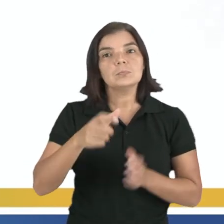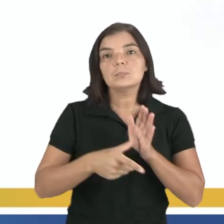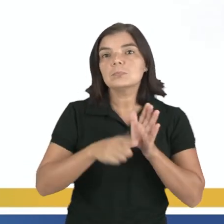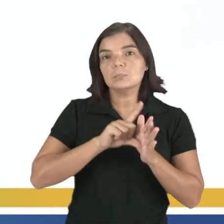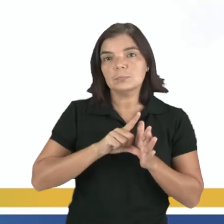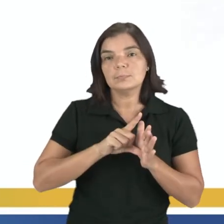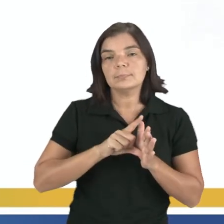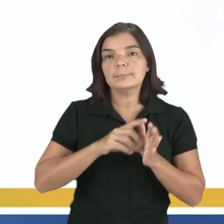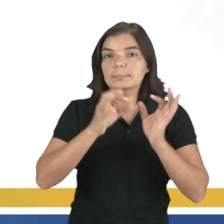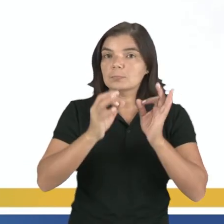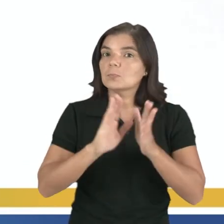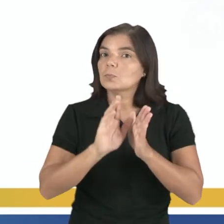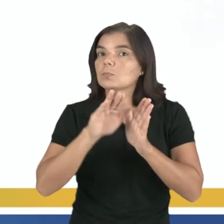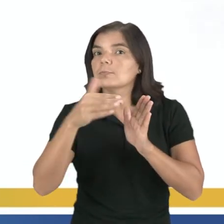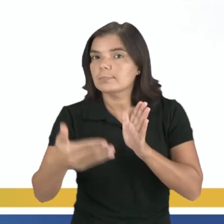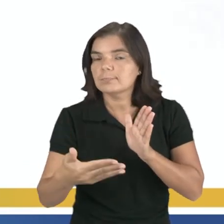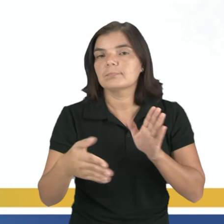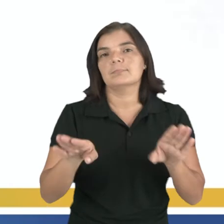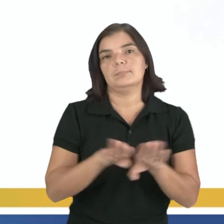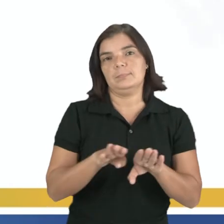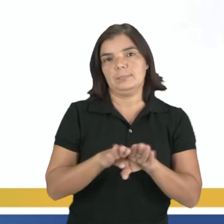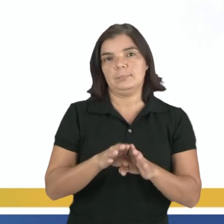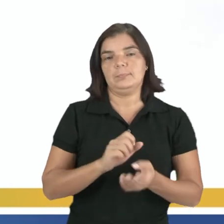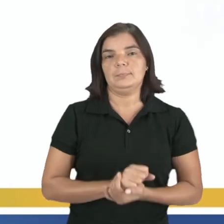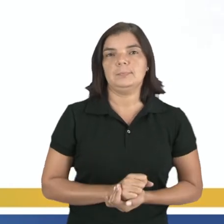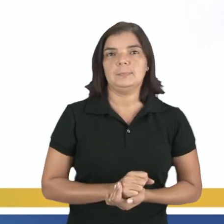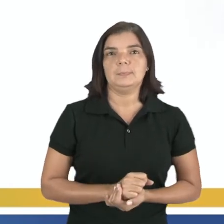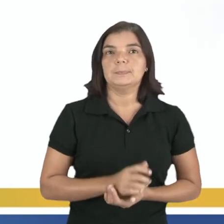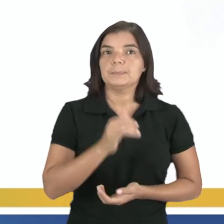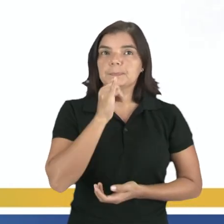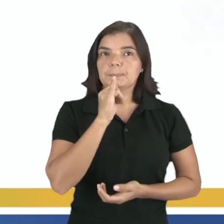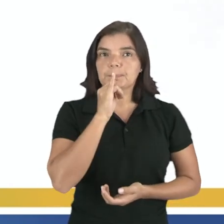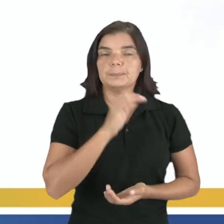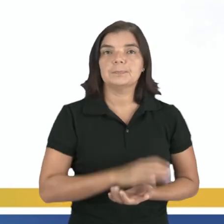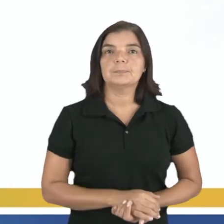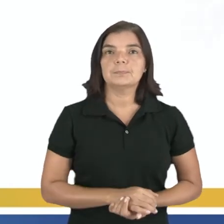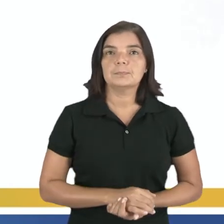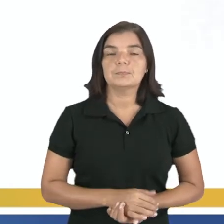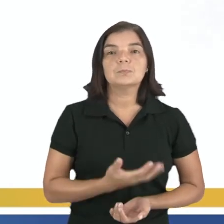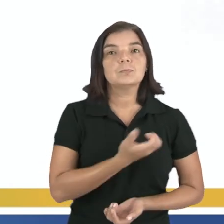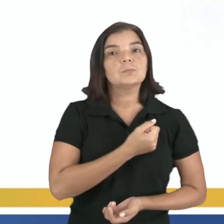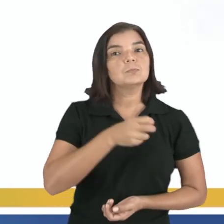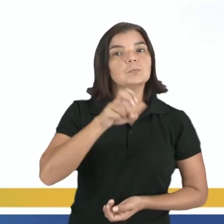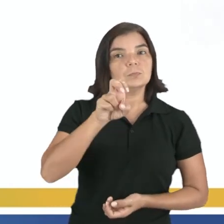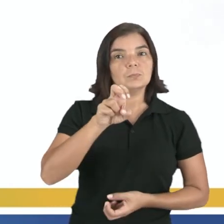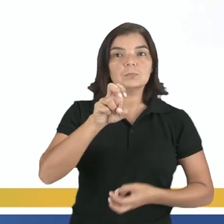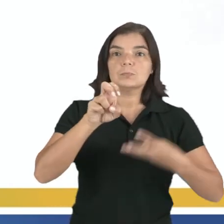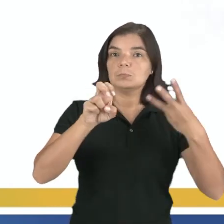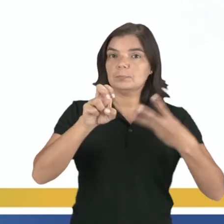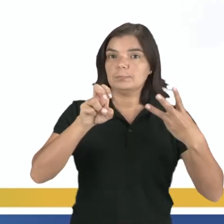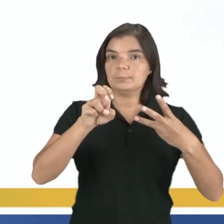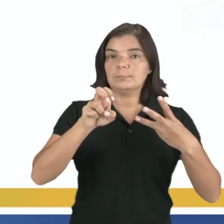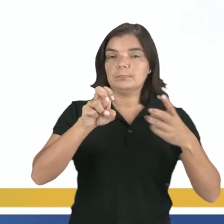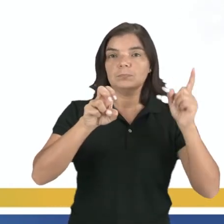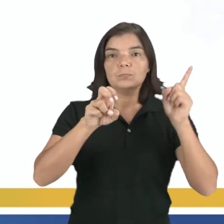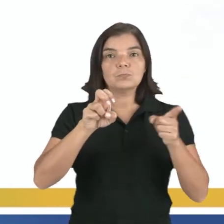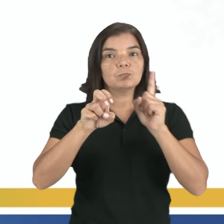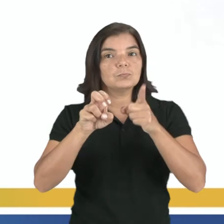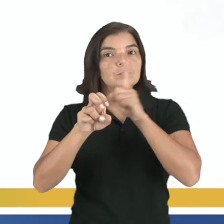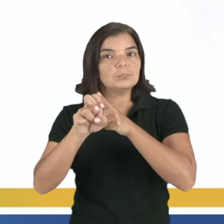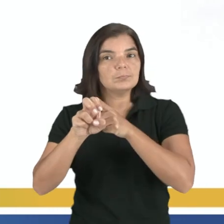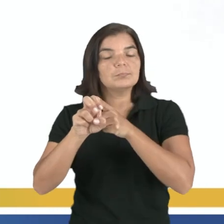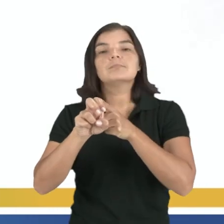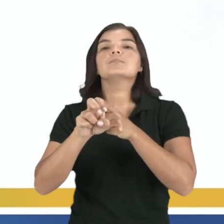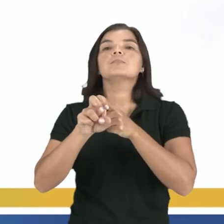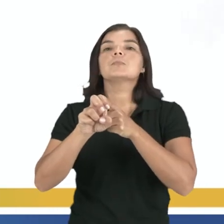ele, certo? Então, ó, por exemplo, o número 5 ocupa a 3ª posição. Então, qual é o número par